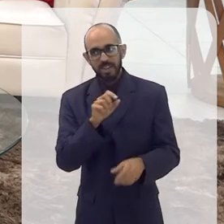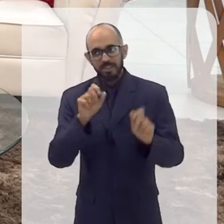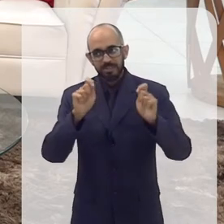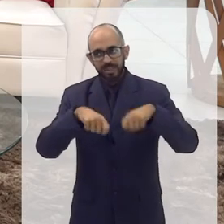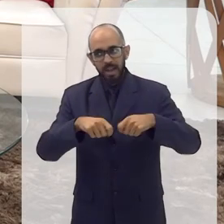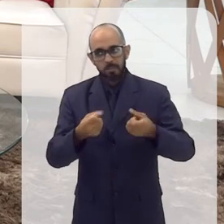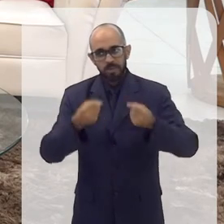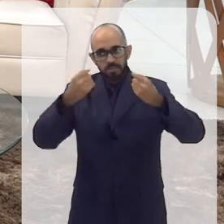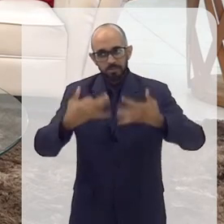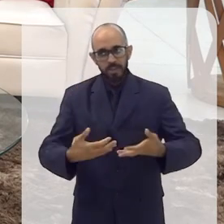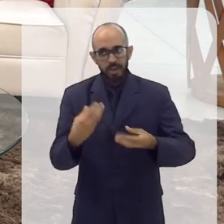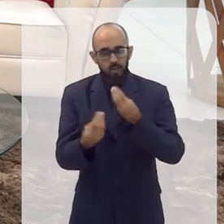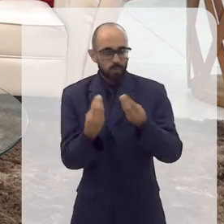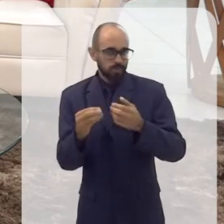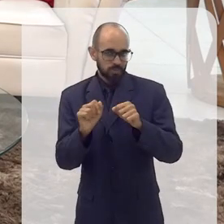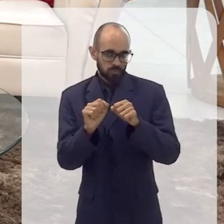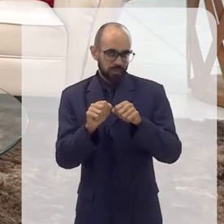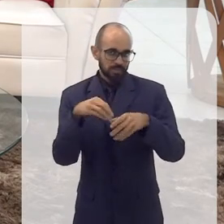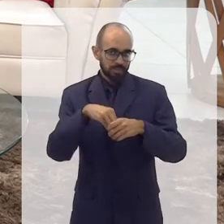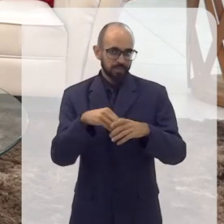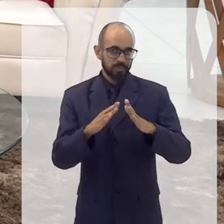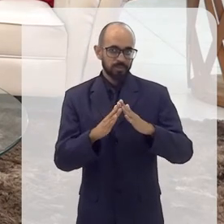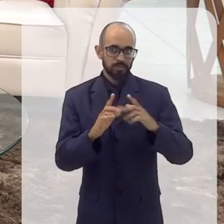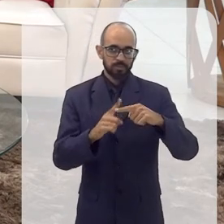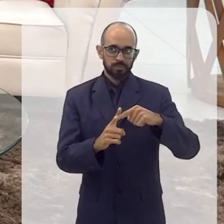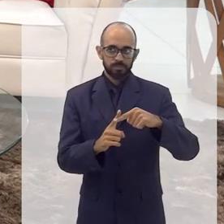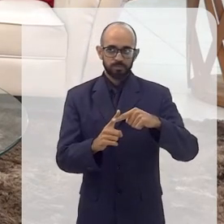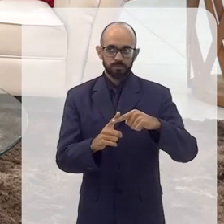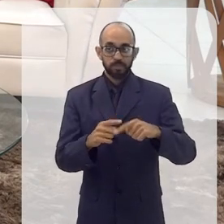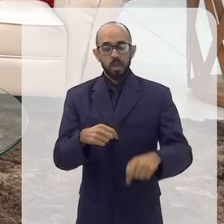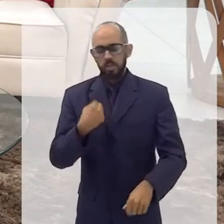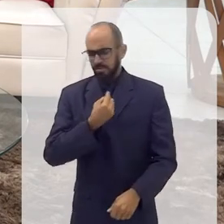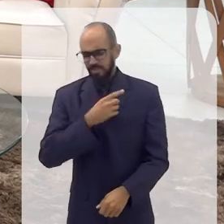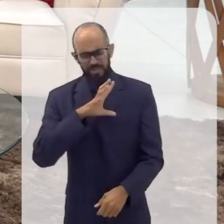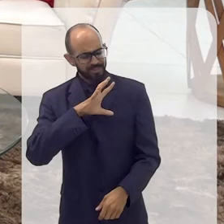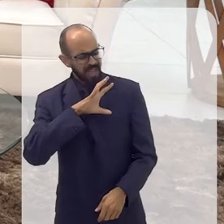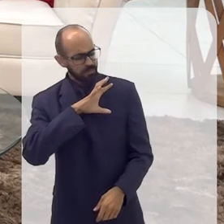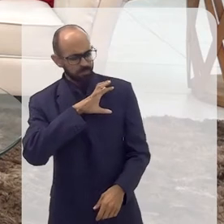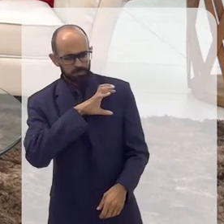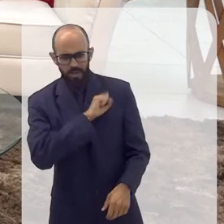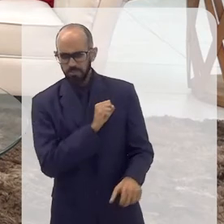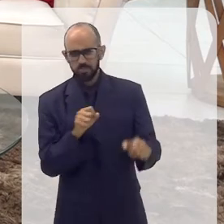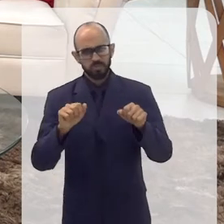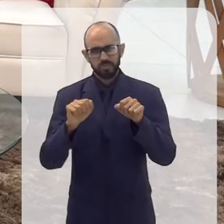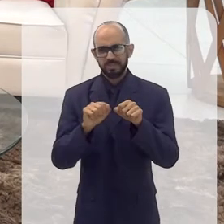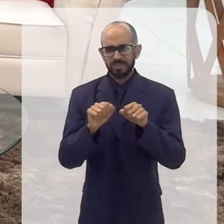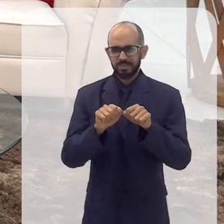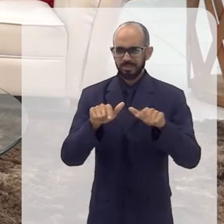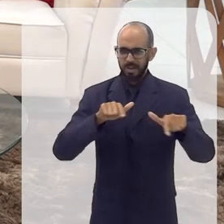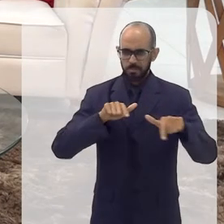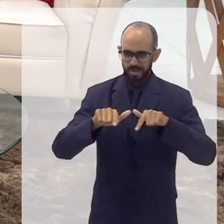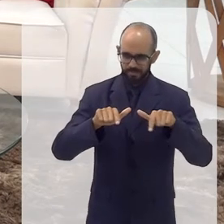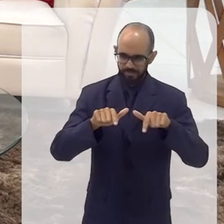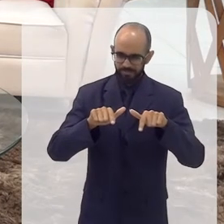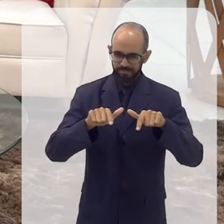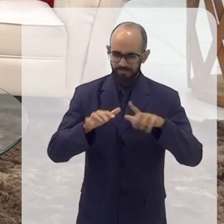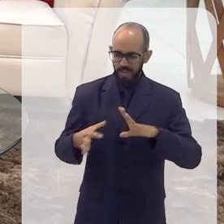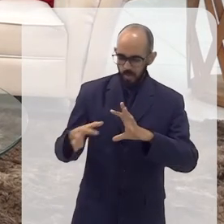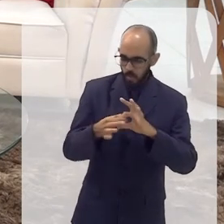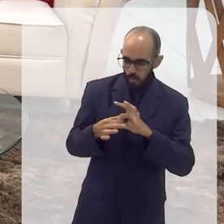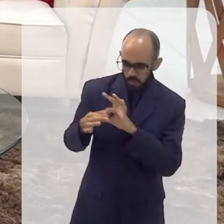explicar bem por que nós fazemos isso na igreja e o que como é feito. Como é, Michelle? Nós amamos fazer esse trabalho, que é unir,